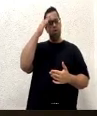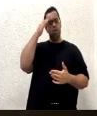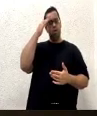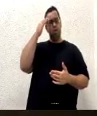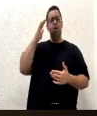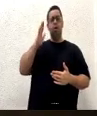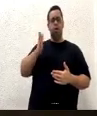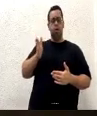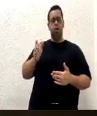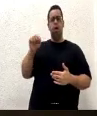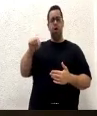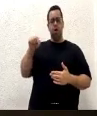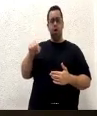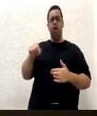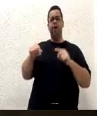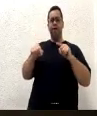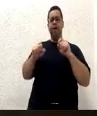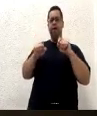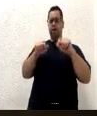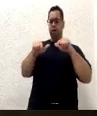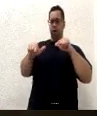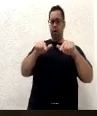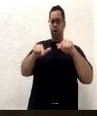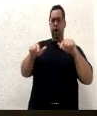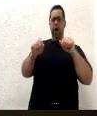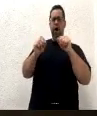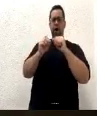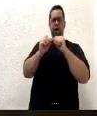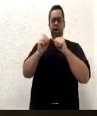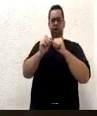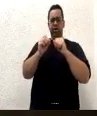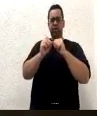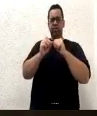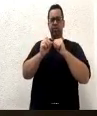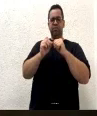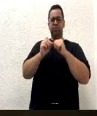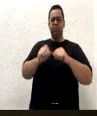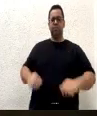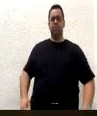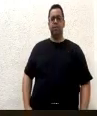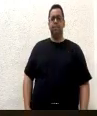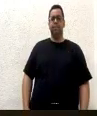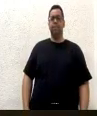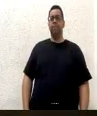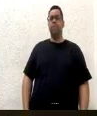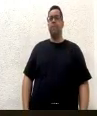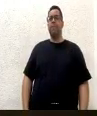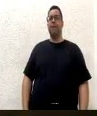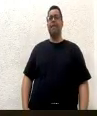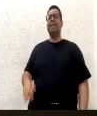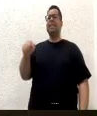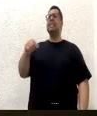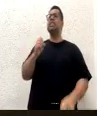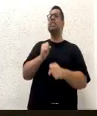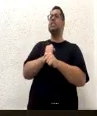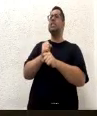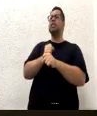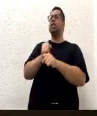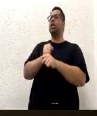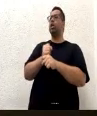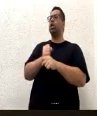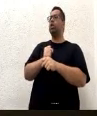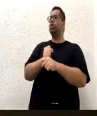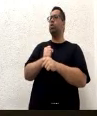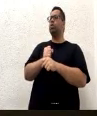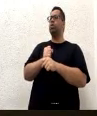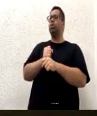do trabalho que vocês fazem, acredito que você... Há previsão desse ano de nós entrarmos em